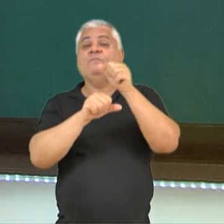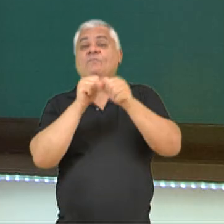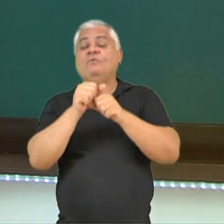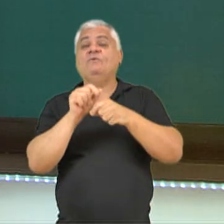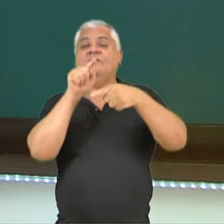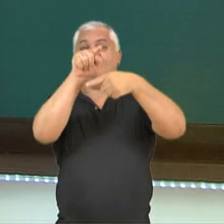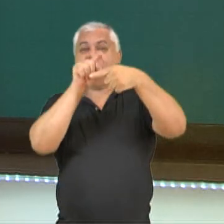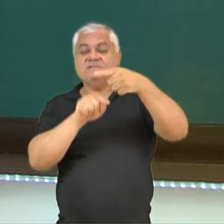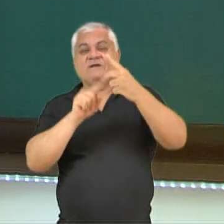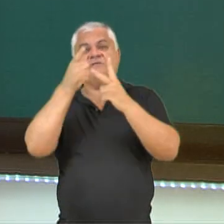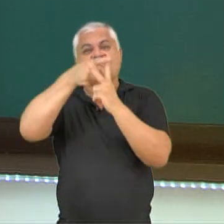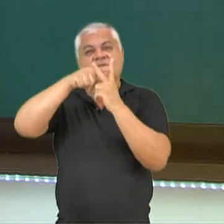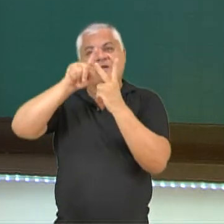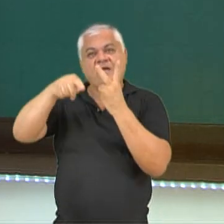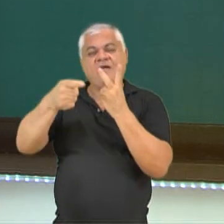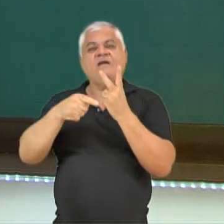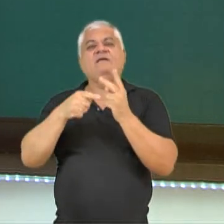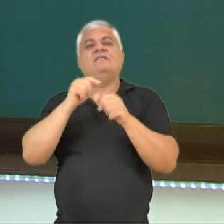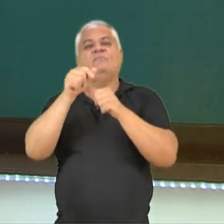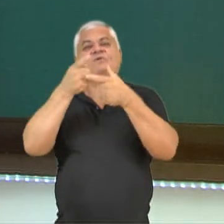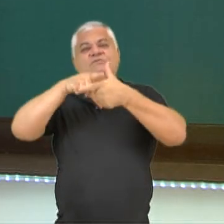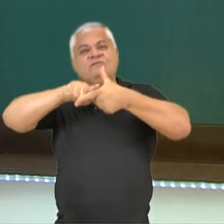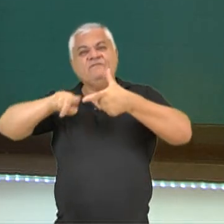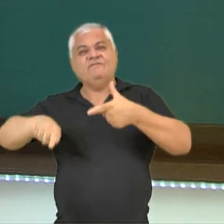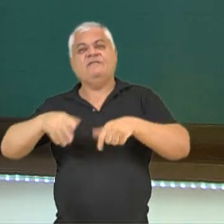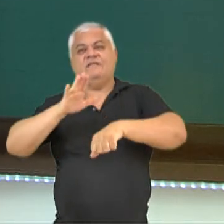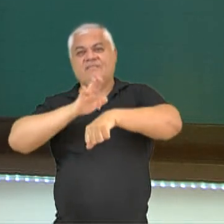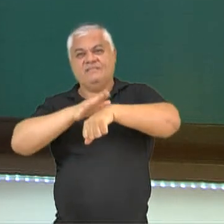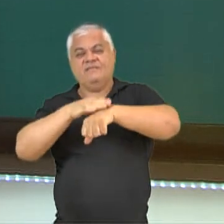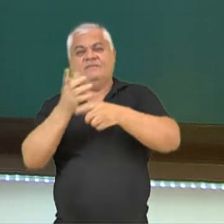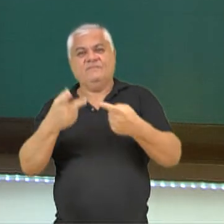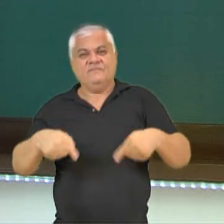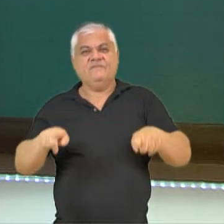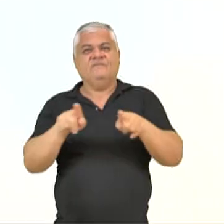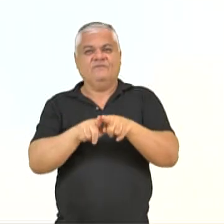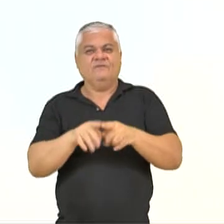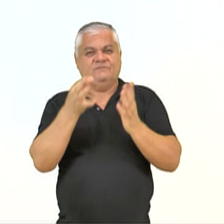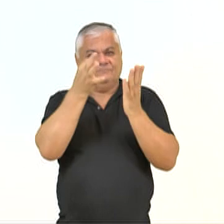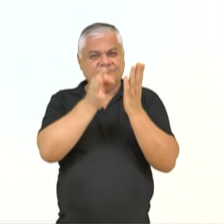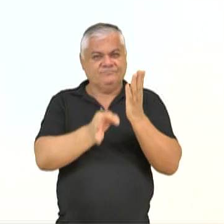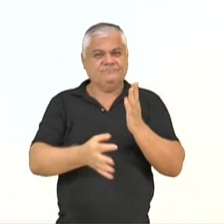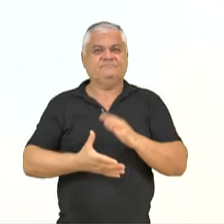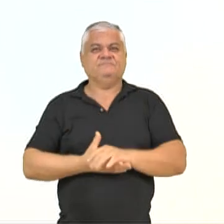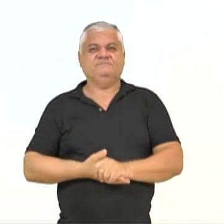depois em raiz e depois fatora, tá bom? Eu vou dar um tempinho e já volto pra gente corrigir.